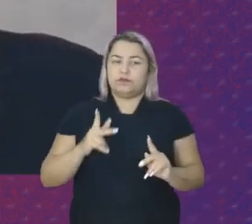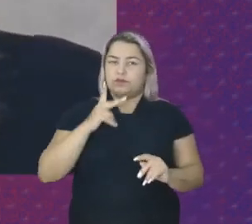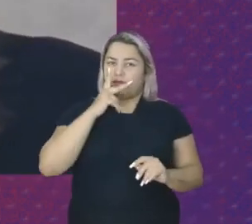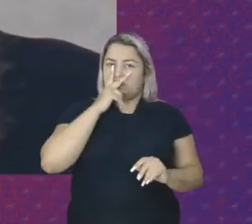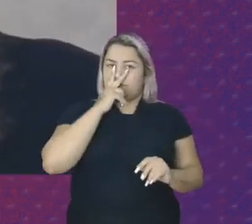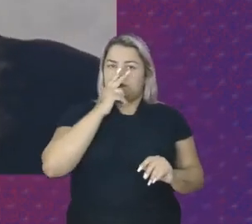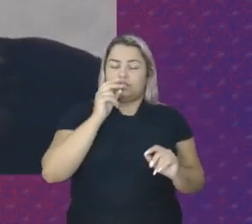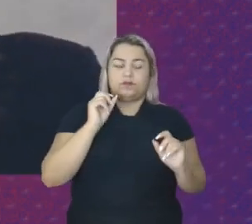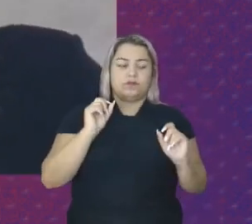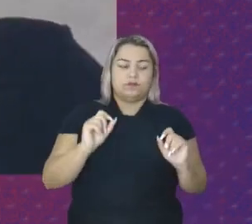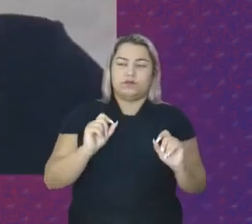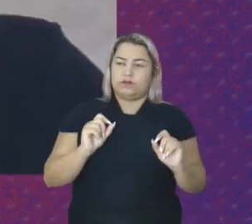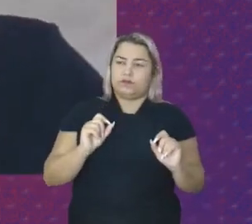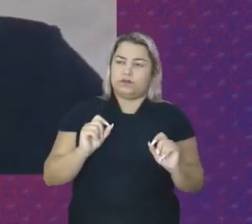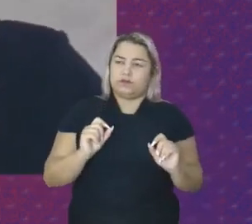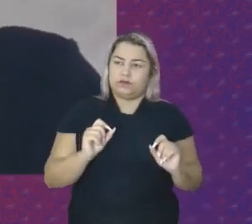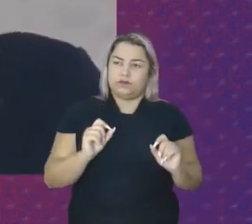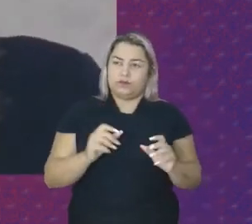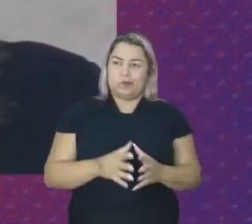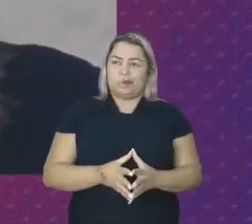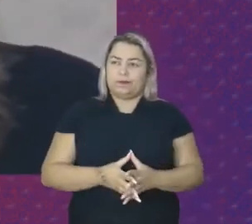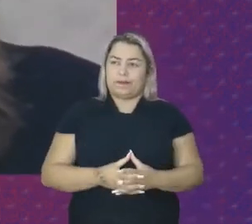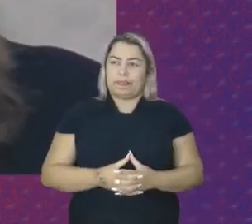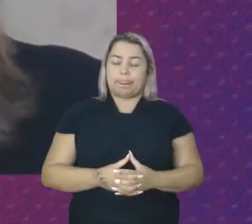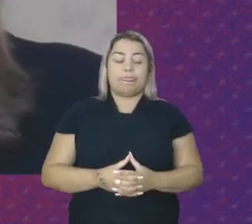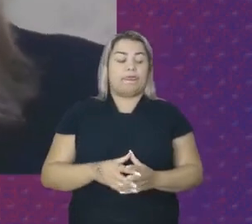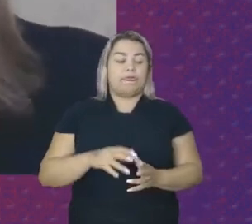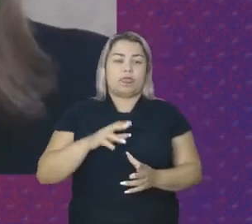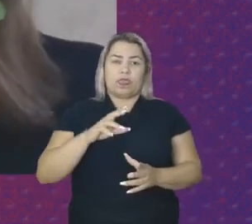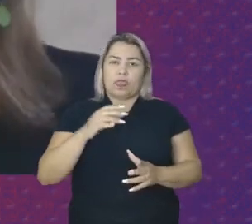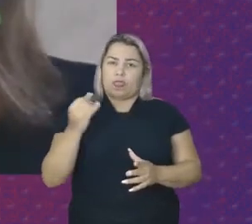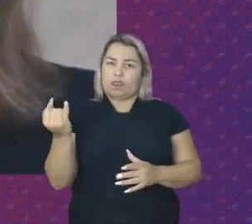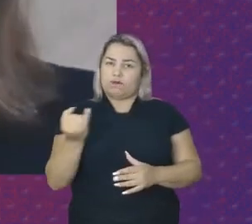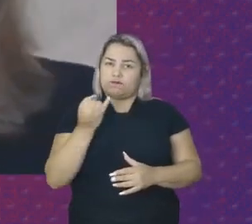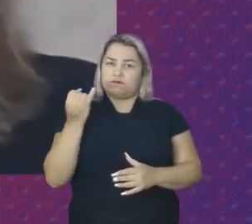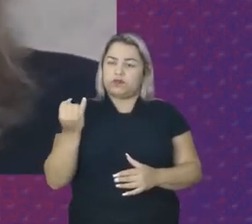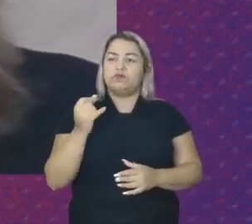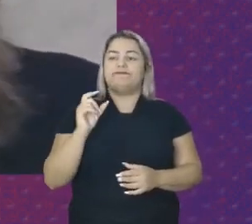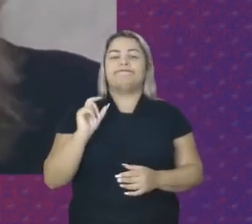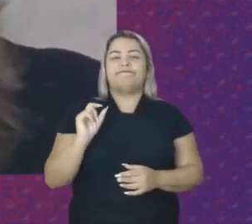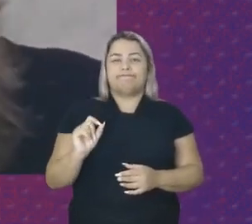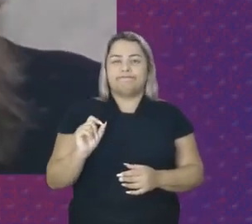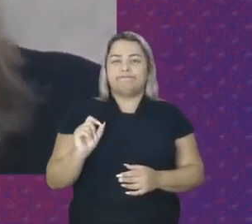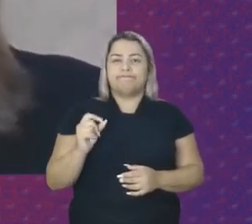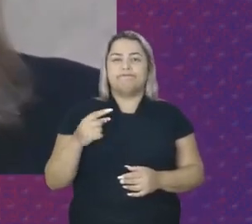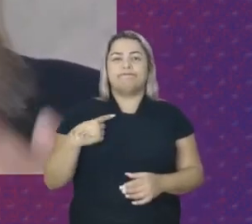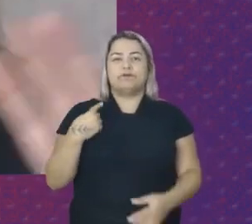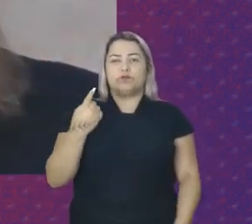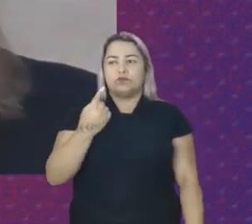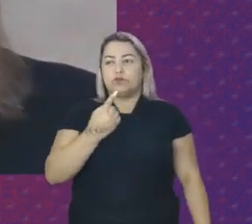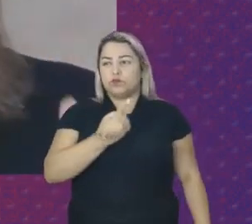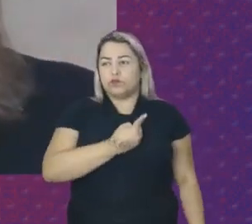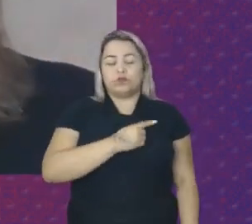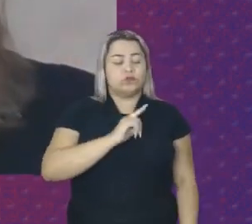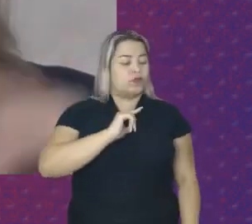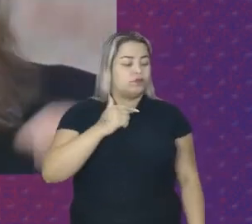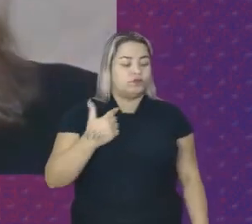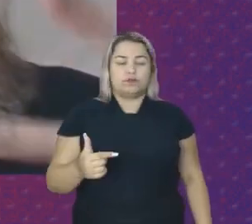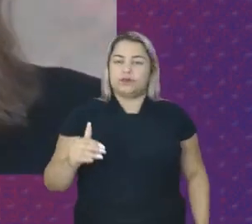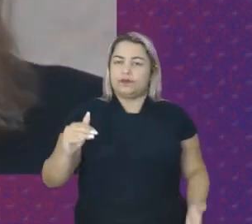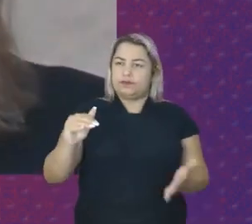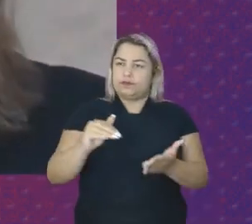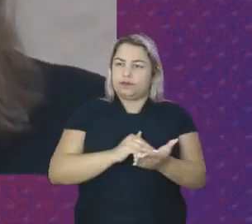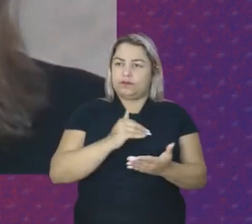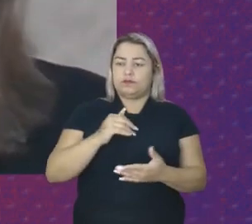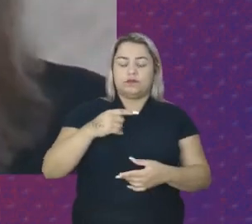que um impacto importante foi que nós, então, não tínhamos mais uma